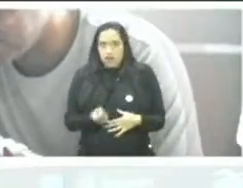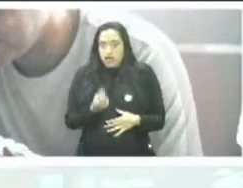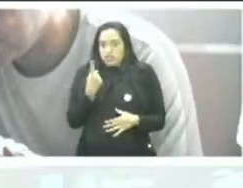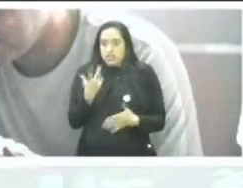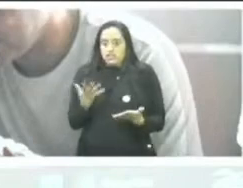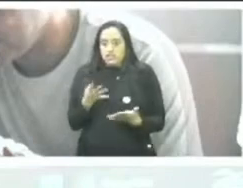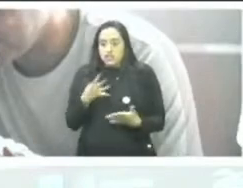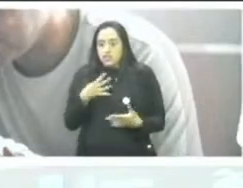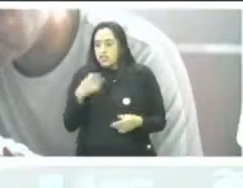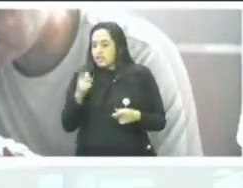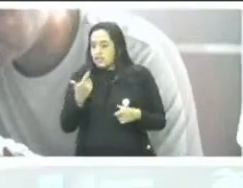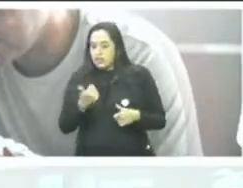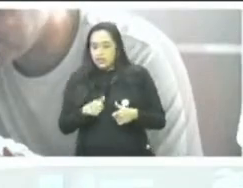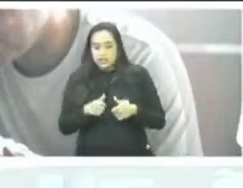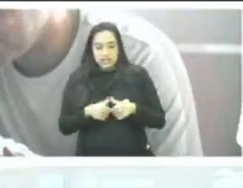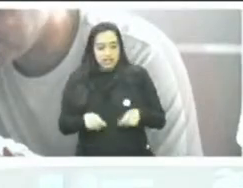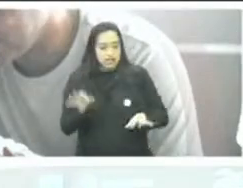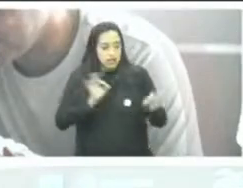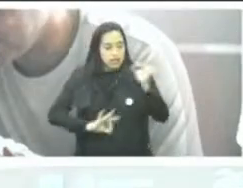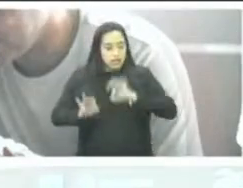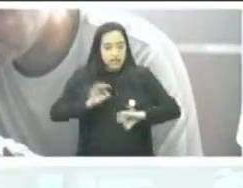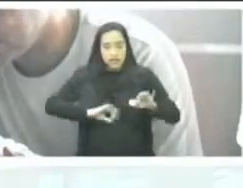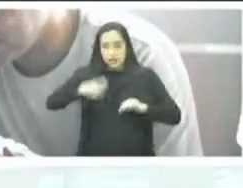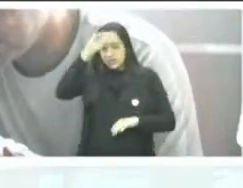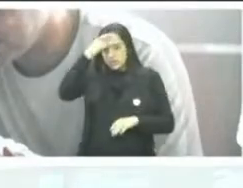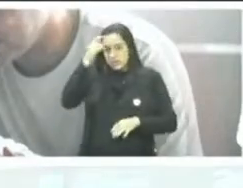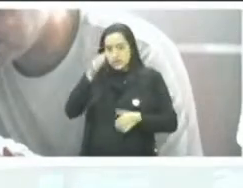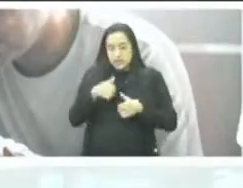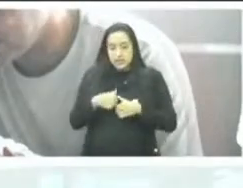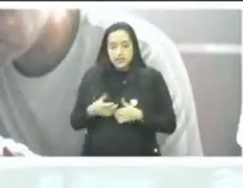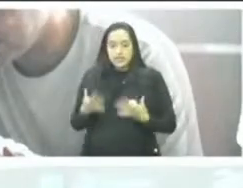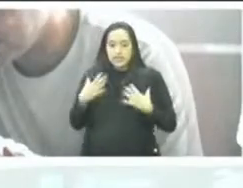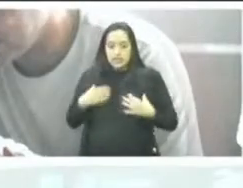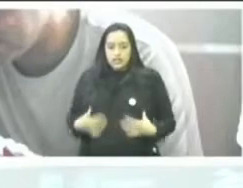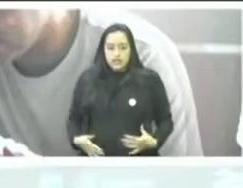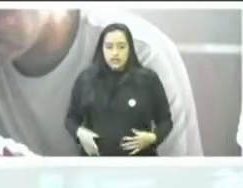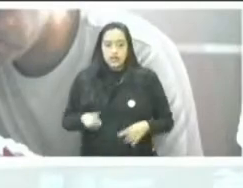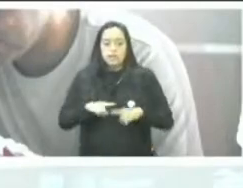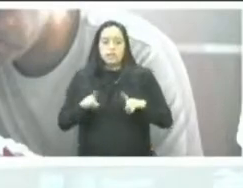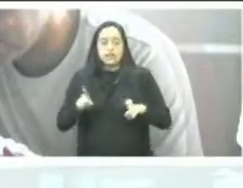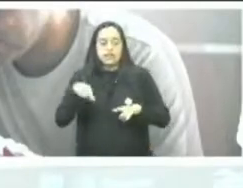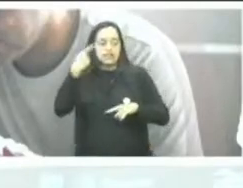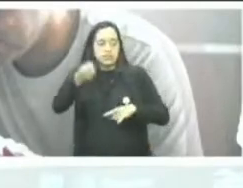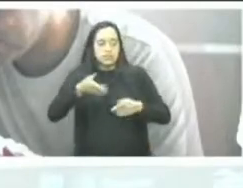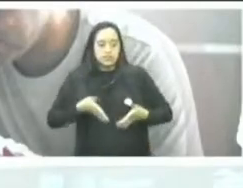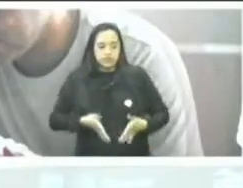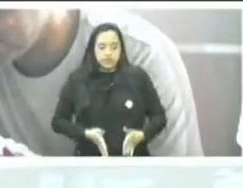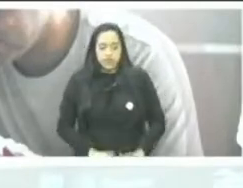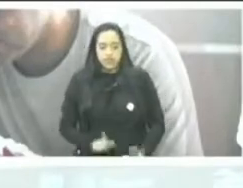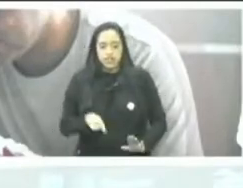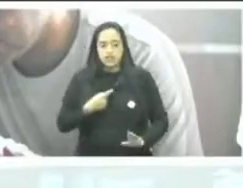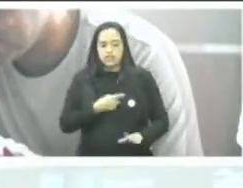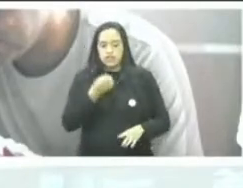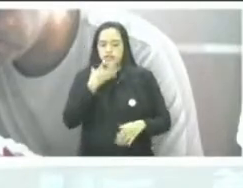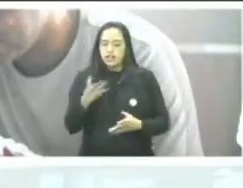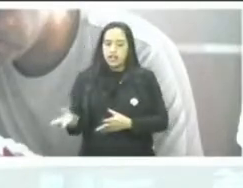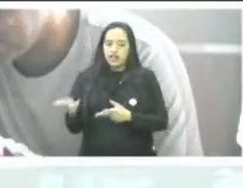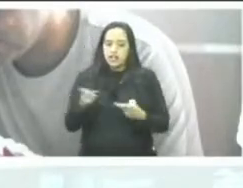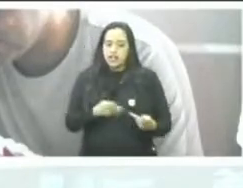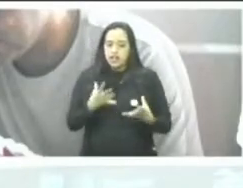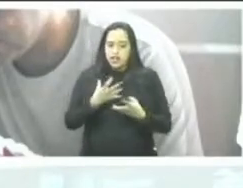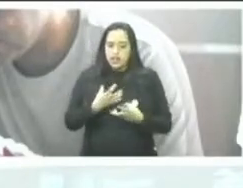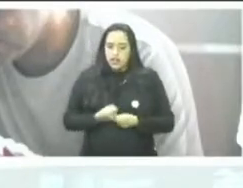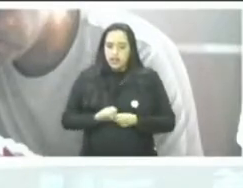psicologicamente, emocionalmente, mas lá dentro, pós-parto, a gente foi muito bem acolhido pelo método